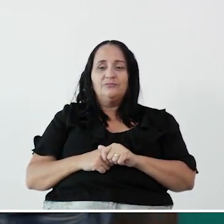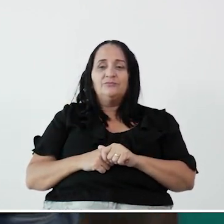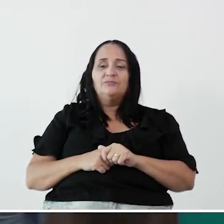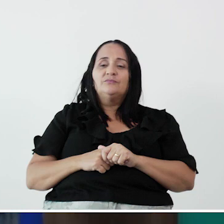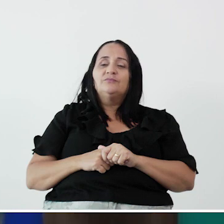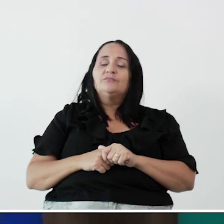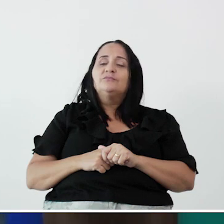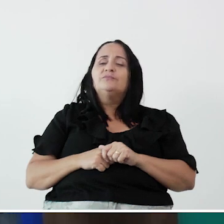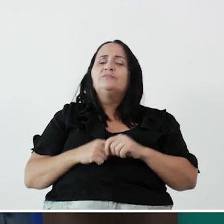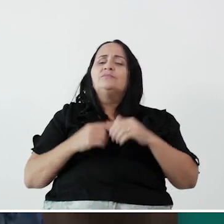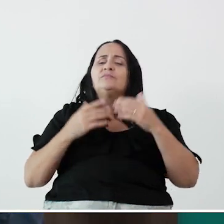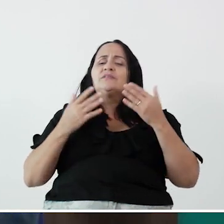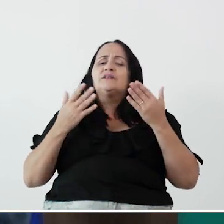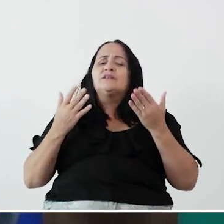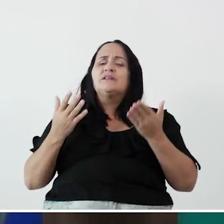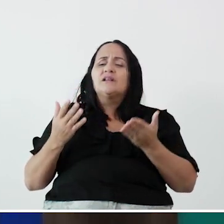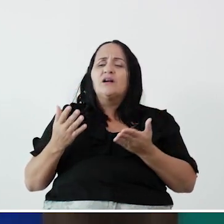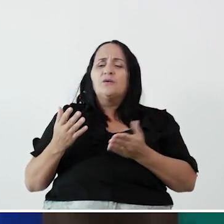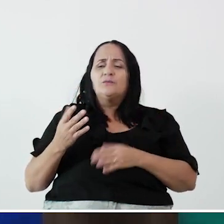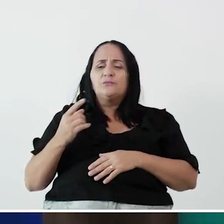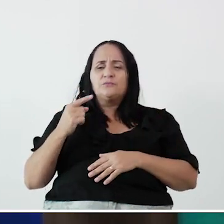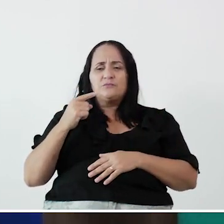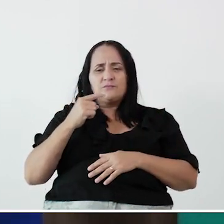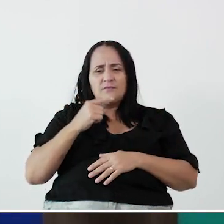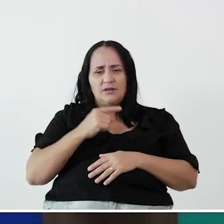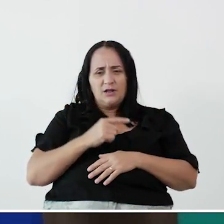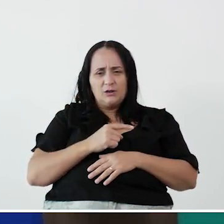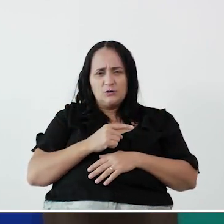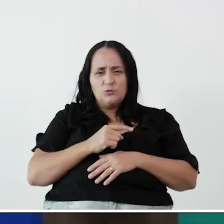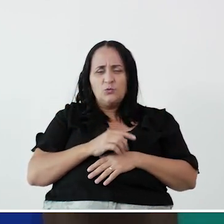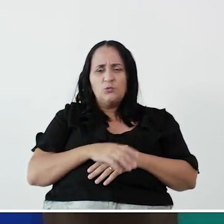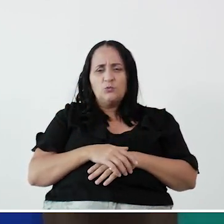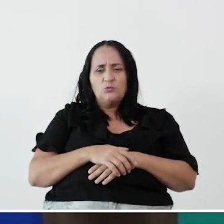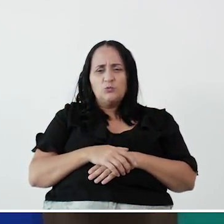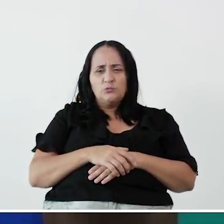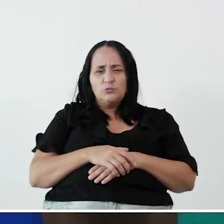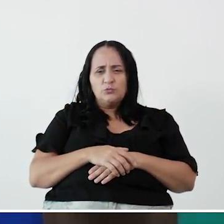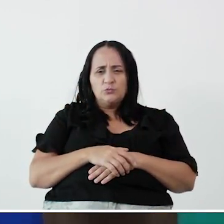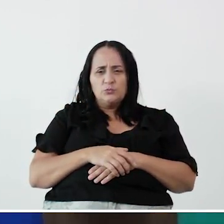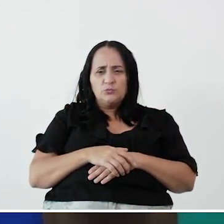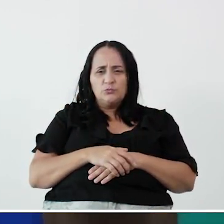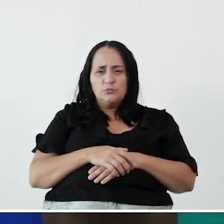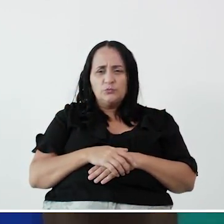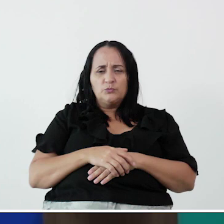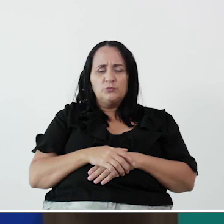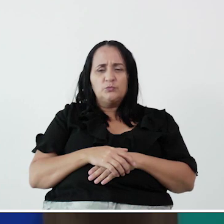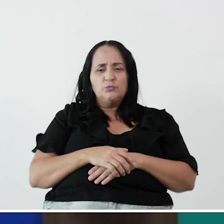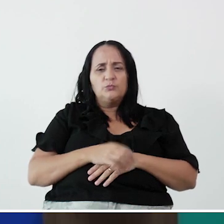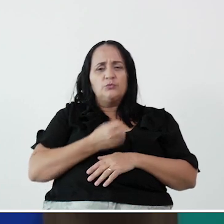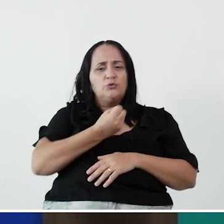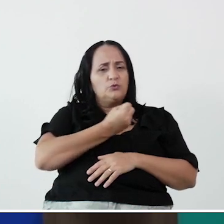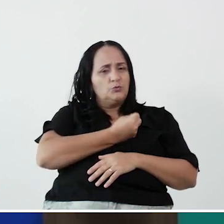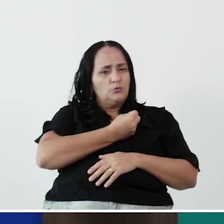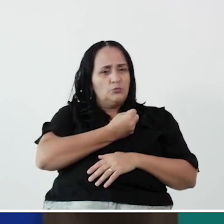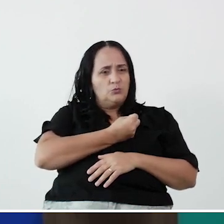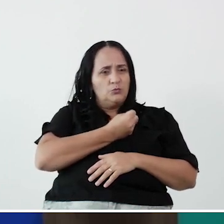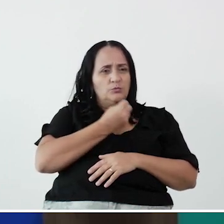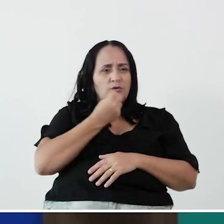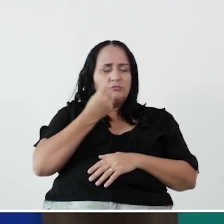inteiros. Esse conjunto, assim como o conjunto que fizemos como conjunto dos números naturais, nós